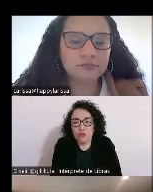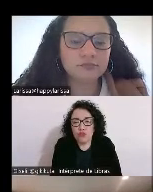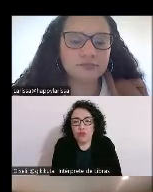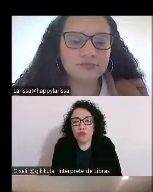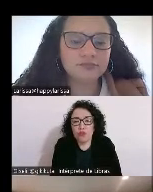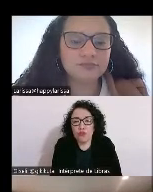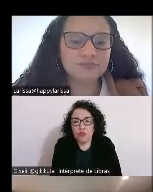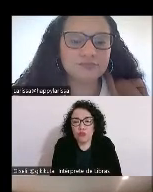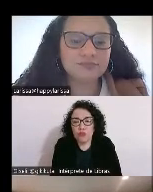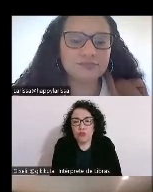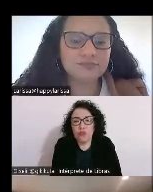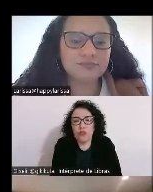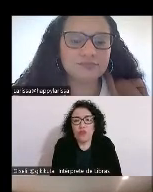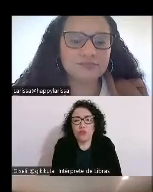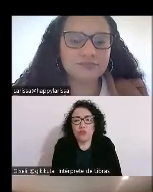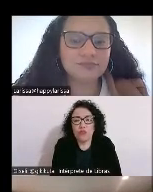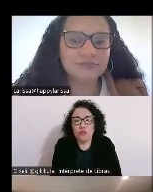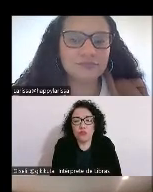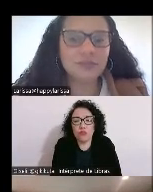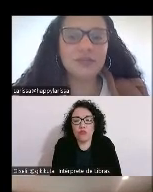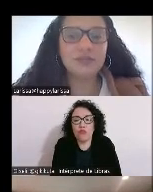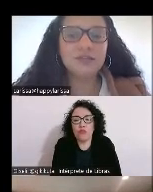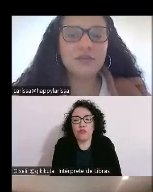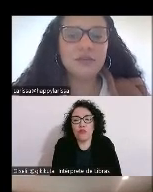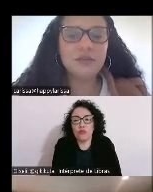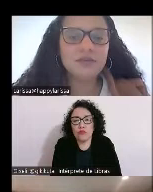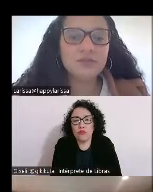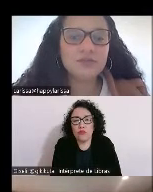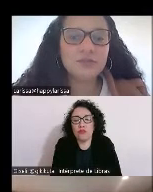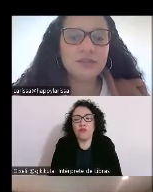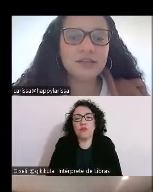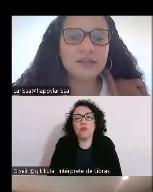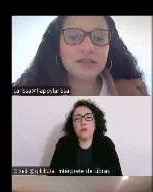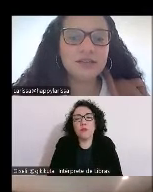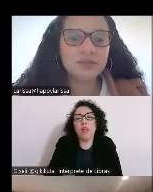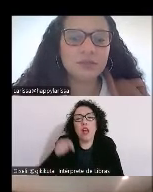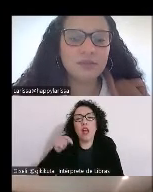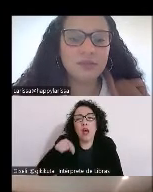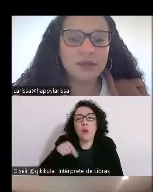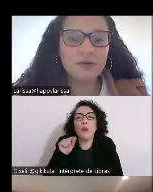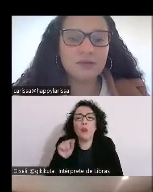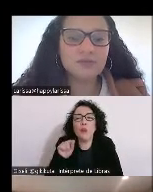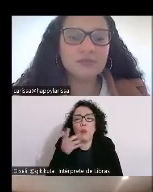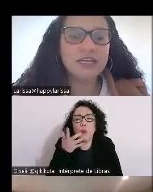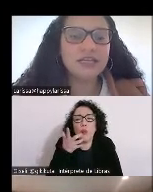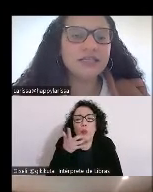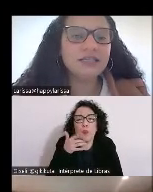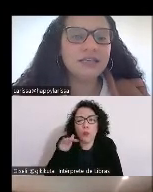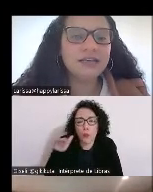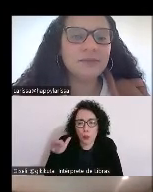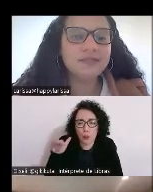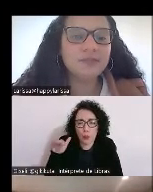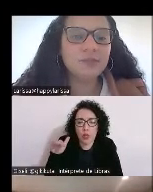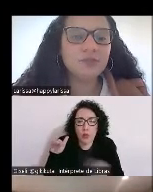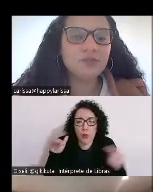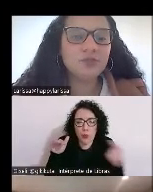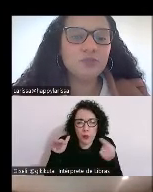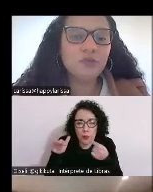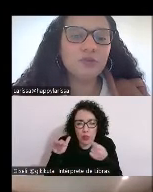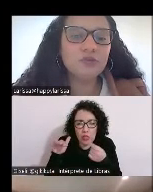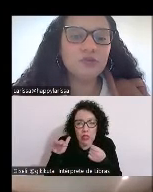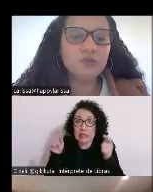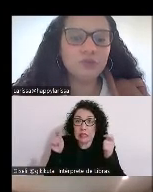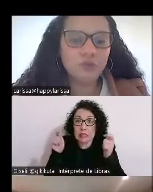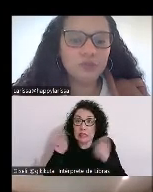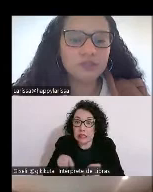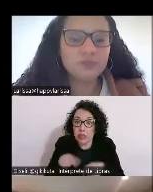might like to start. Então, aqui nós temos uma pequena criança chamada Michael, e ele participou do tipo 1